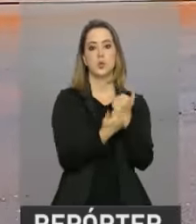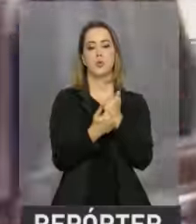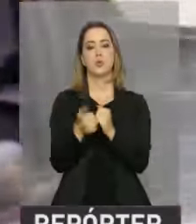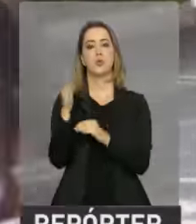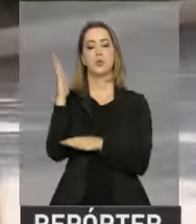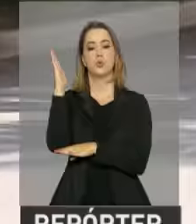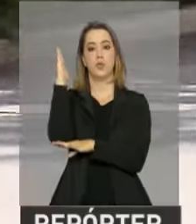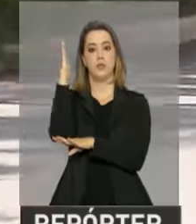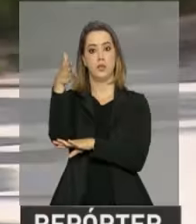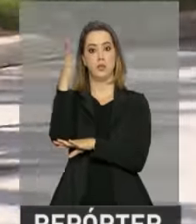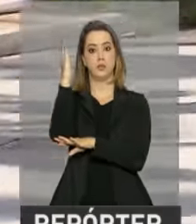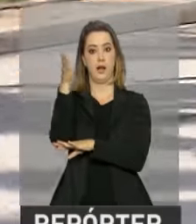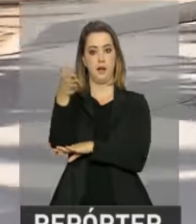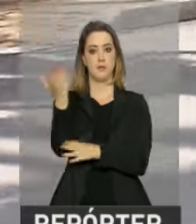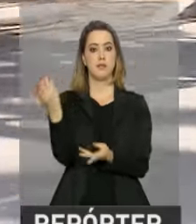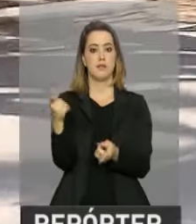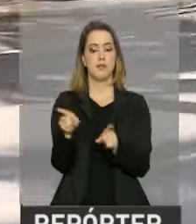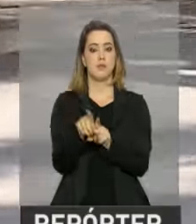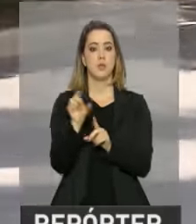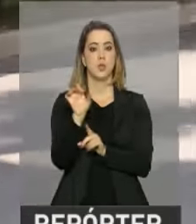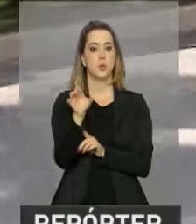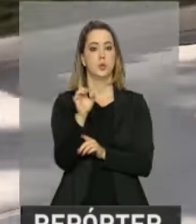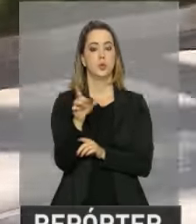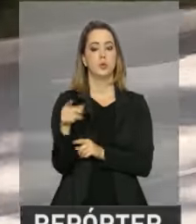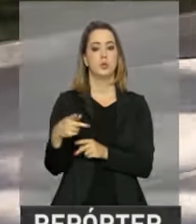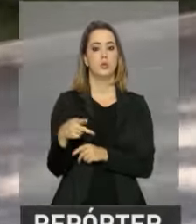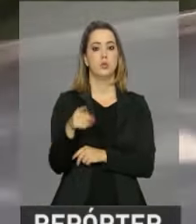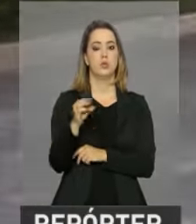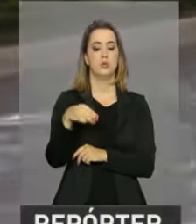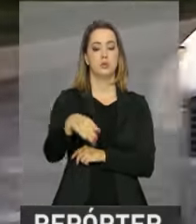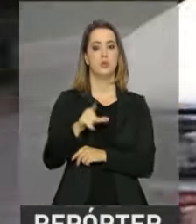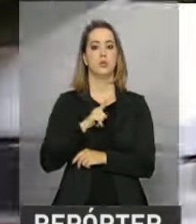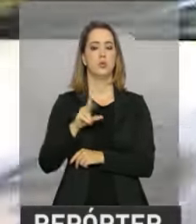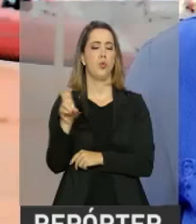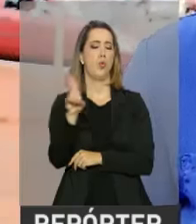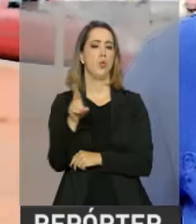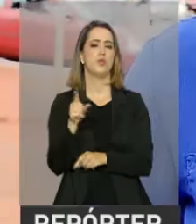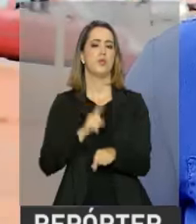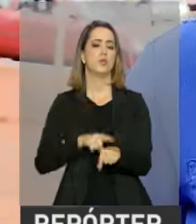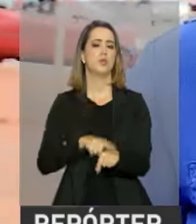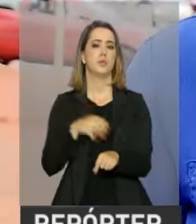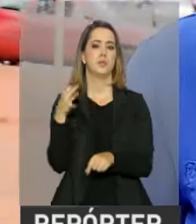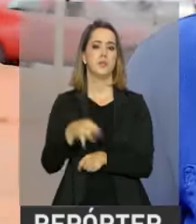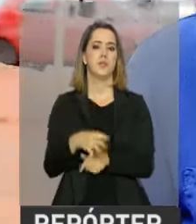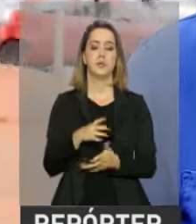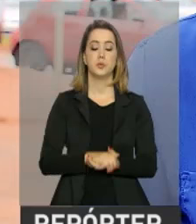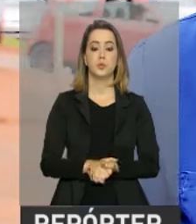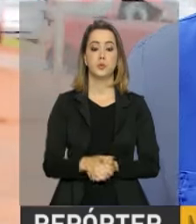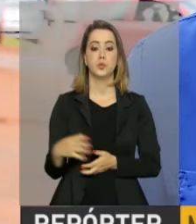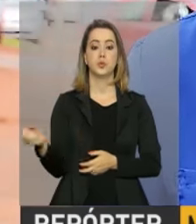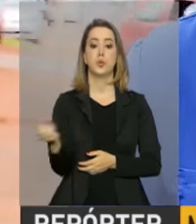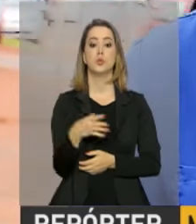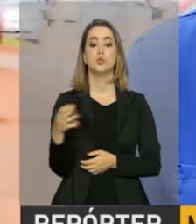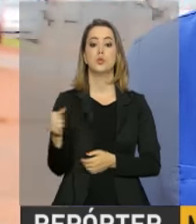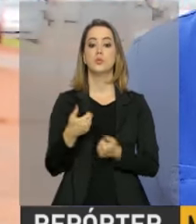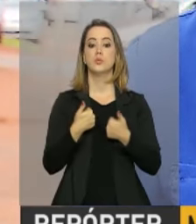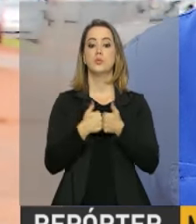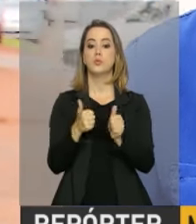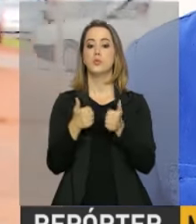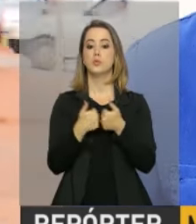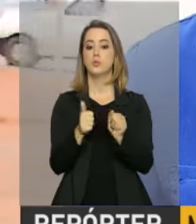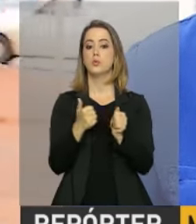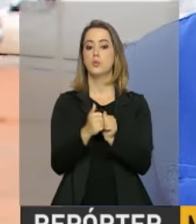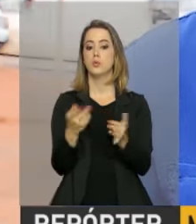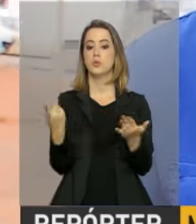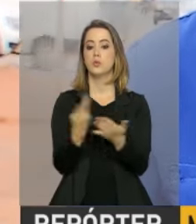Frota e pagar apenas pelo quilômetro percorrido e tempo utilizado o novo sistema de transporte vai ser implantado